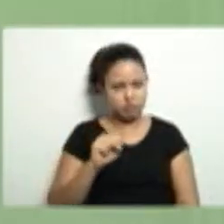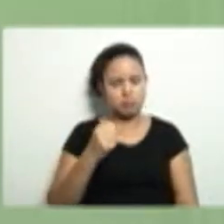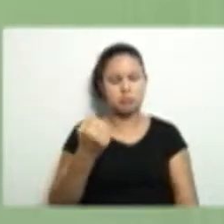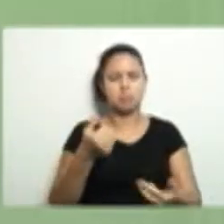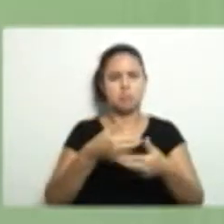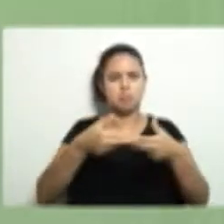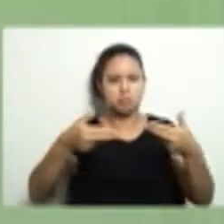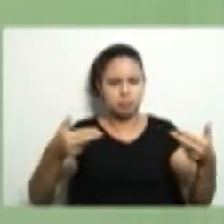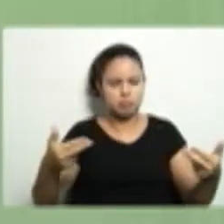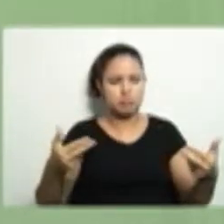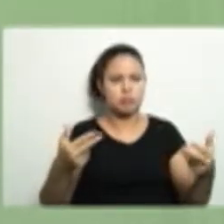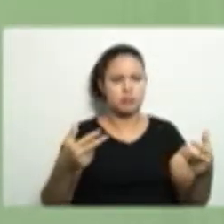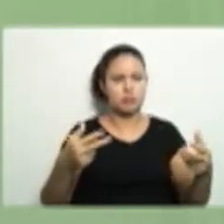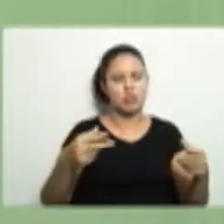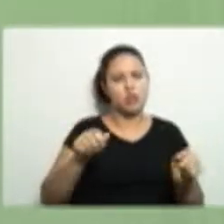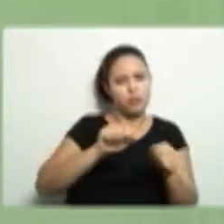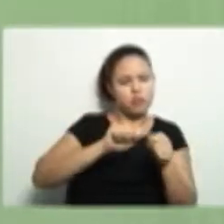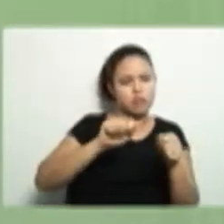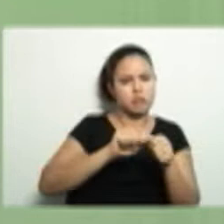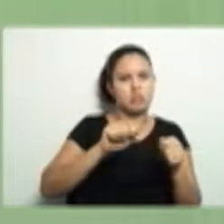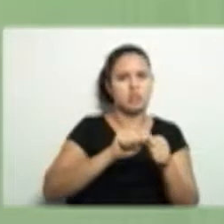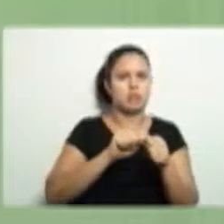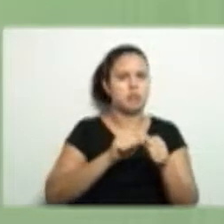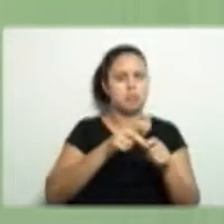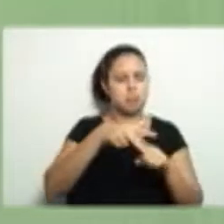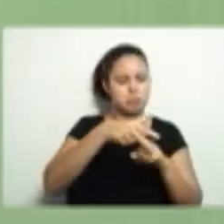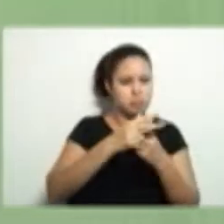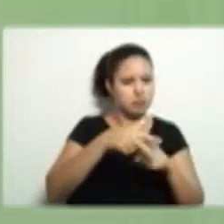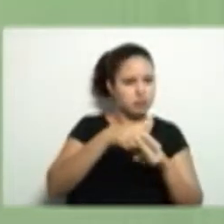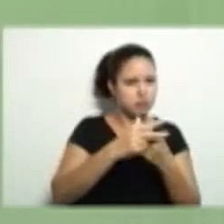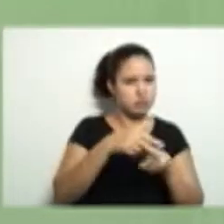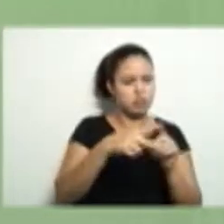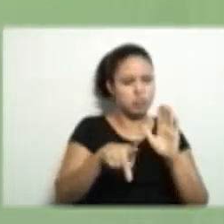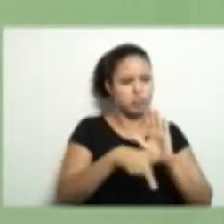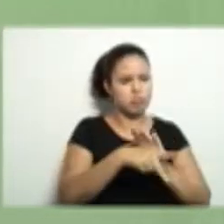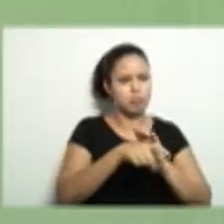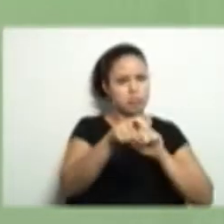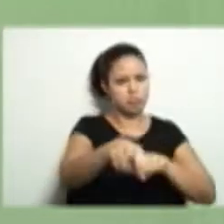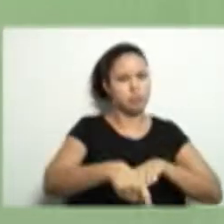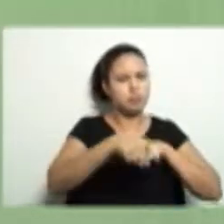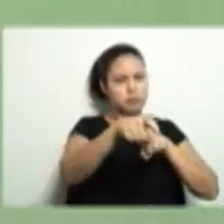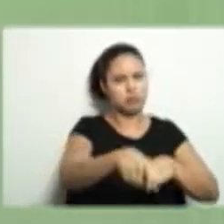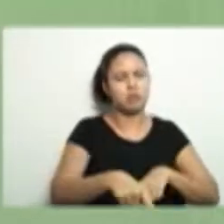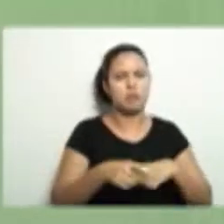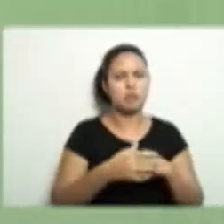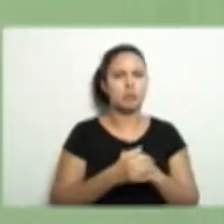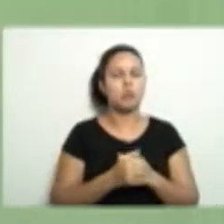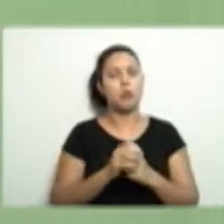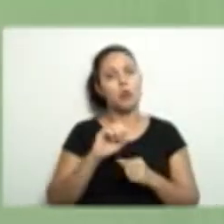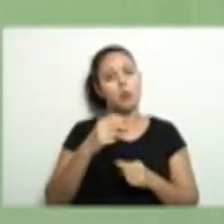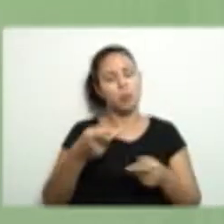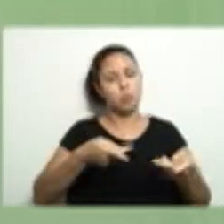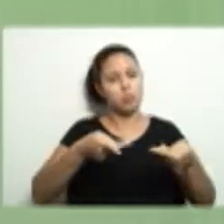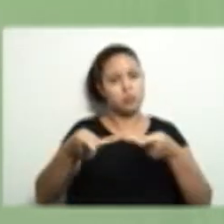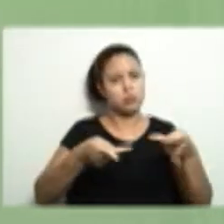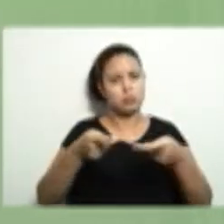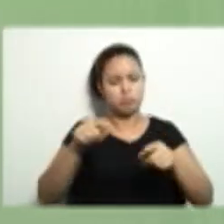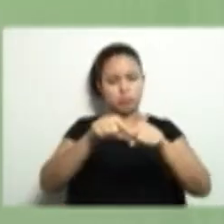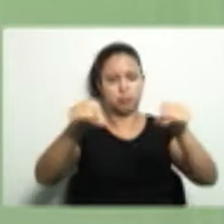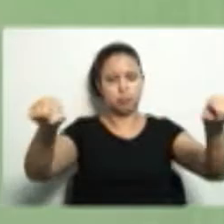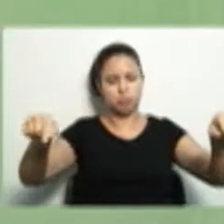para o trabalho rural, da produção de máquinas encomendadas, até mesmo do projeto de um curral, o projeto